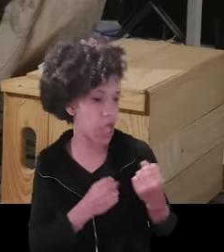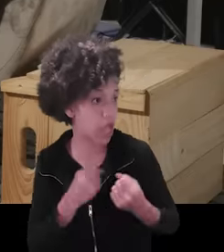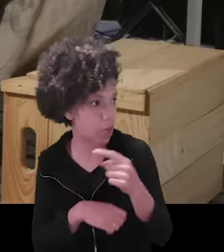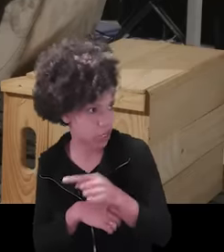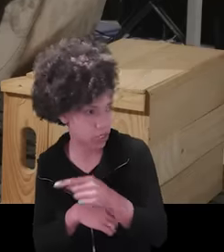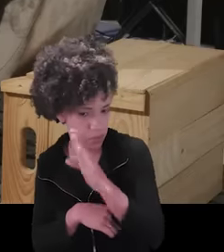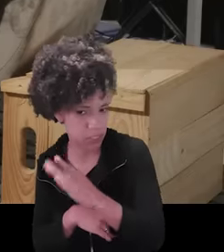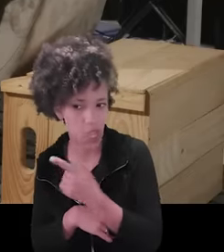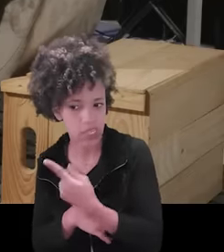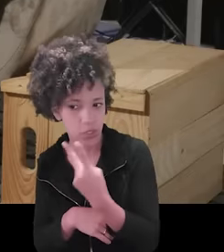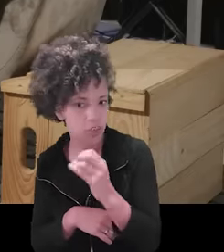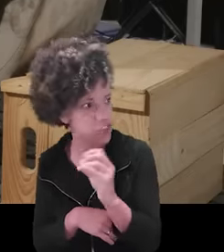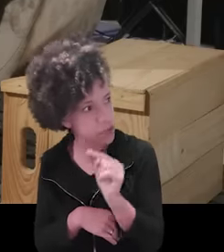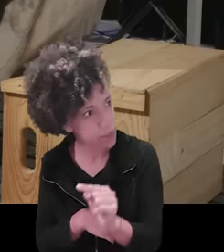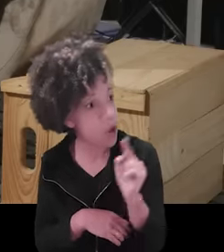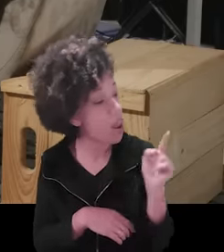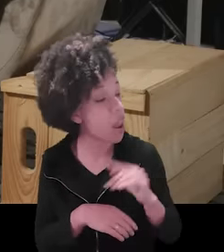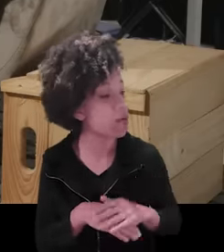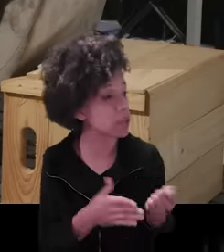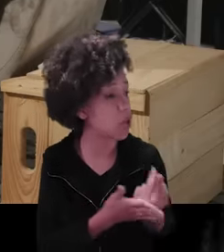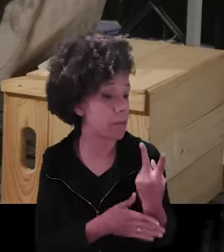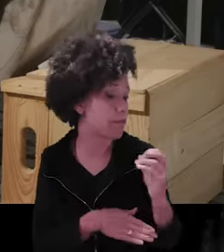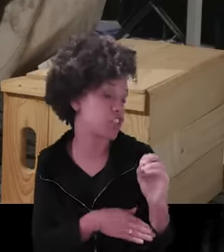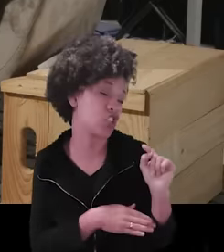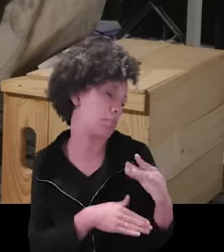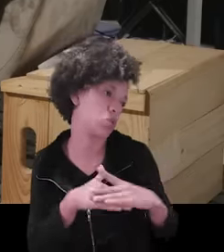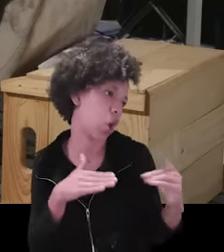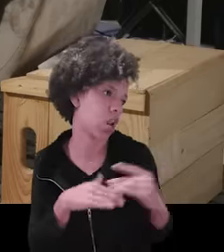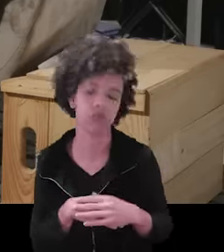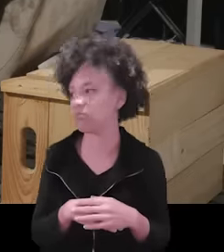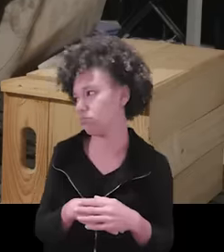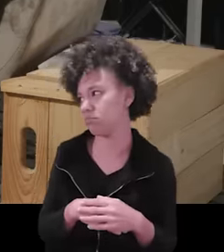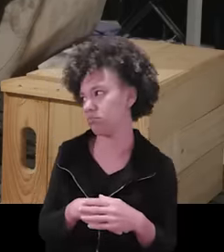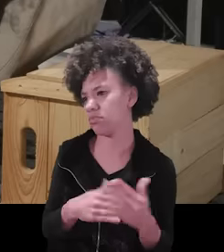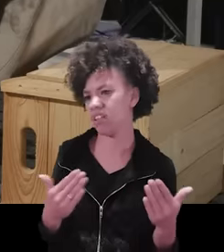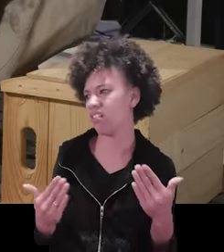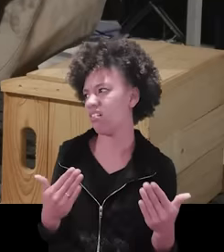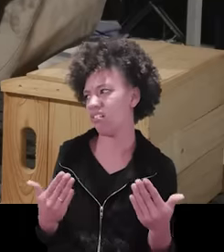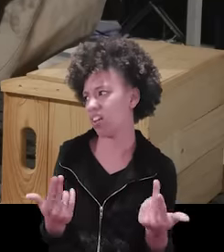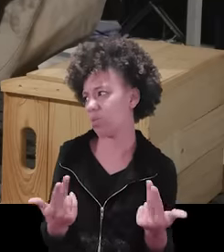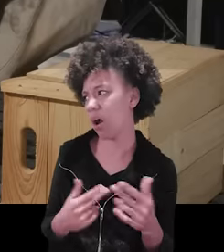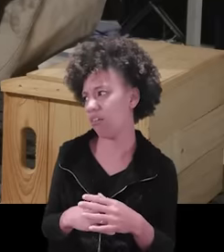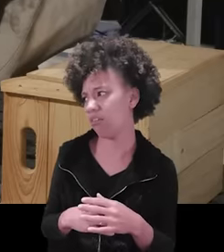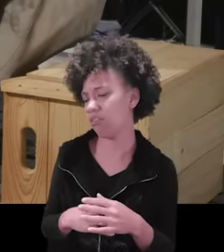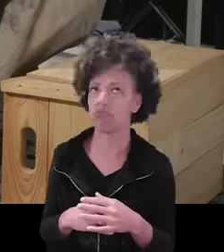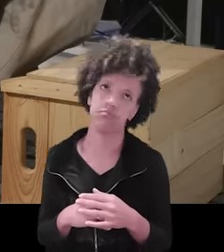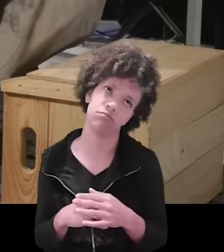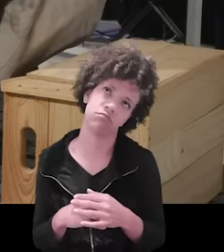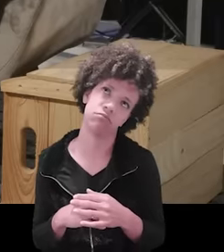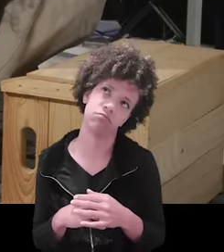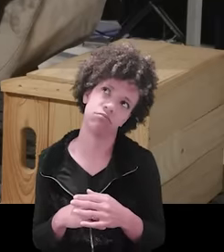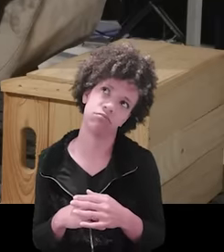carro aqui que custa tipo 120 mil você conta lá por 20.000 dólares mas